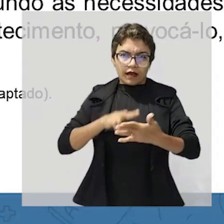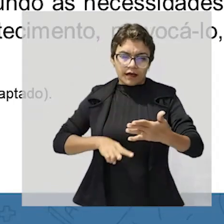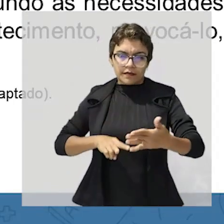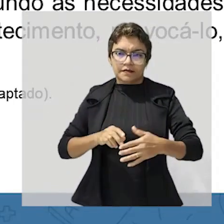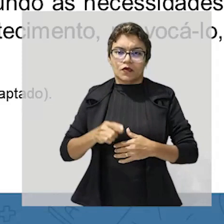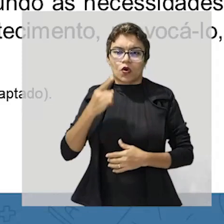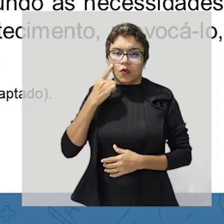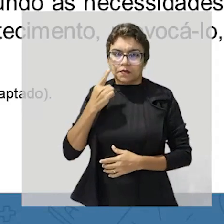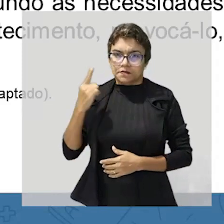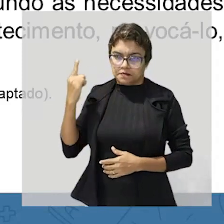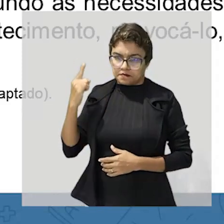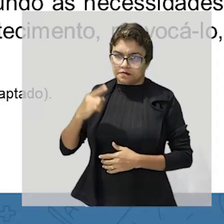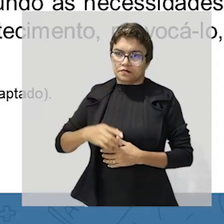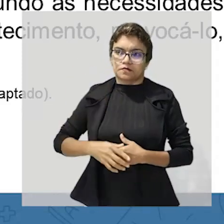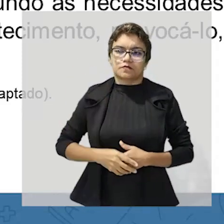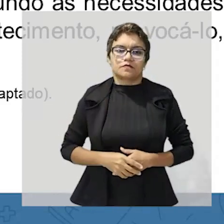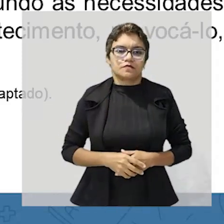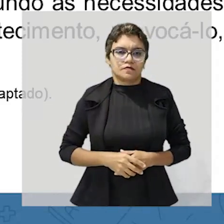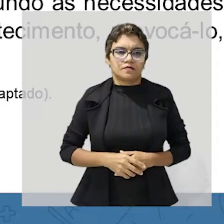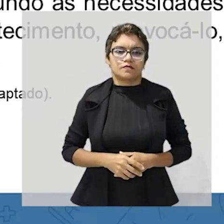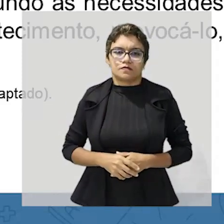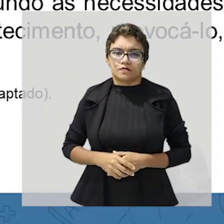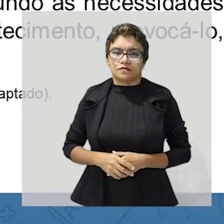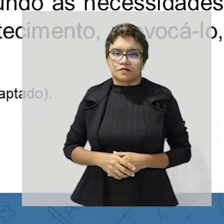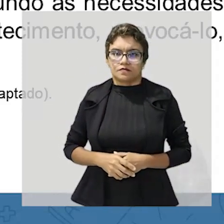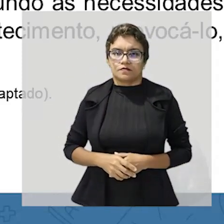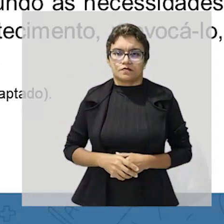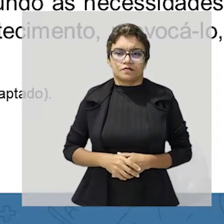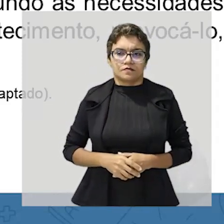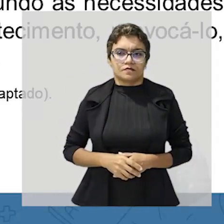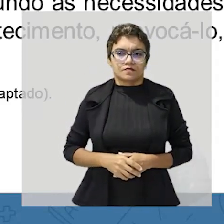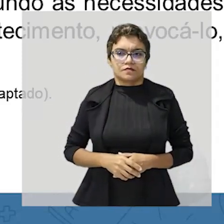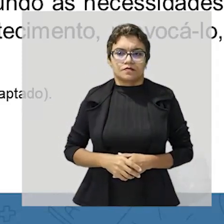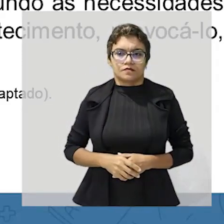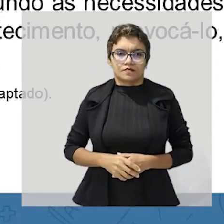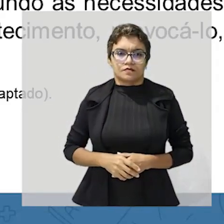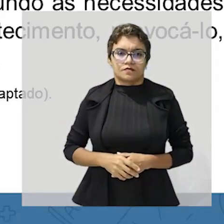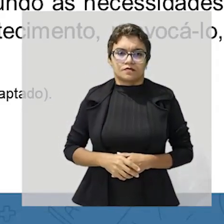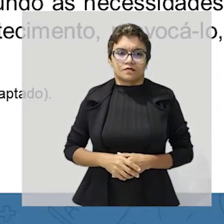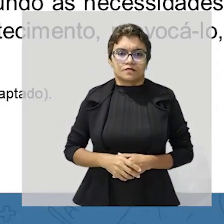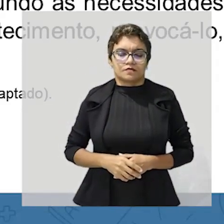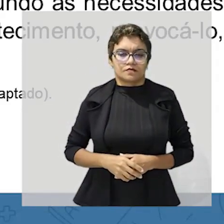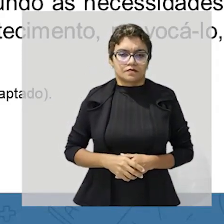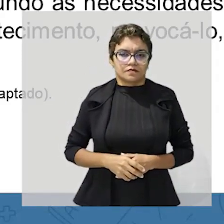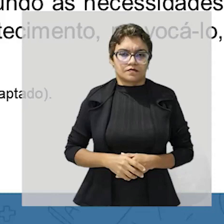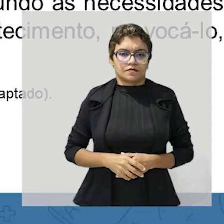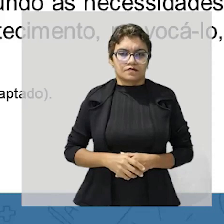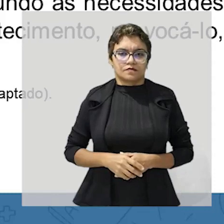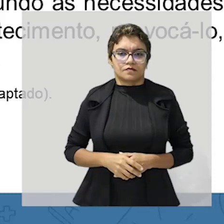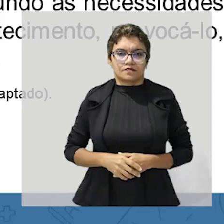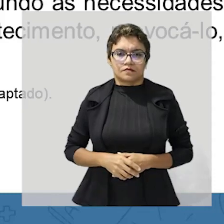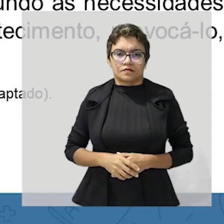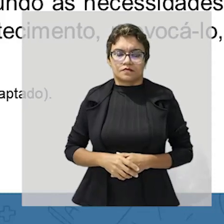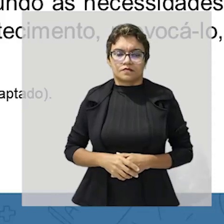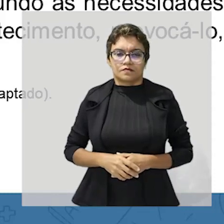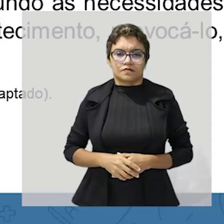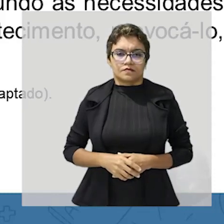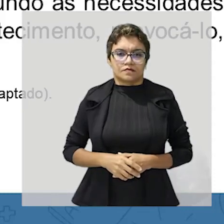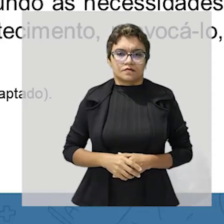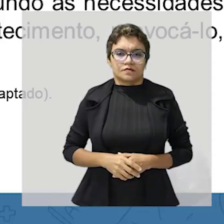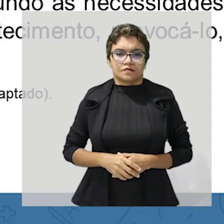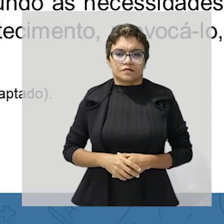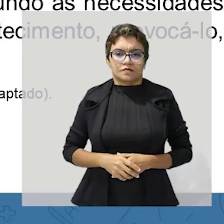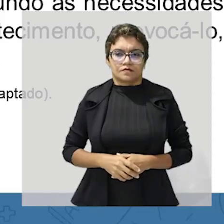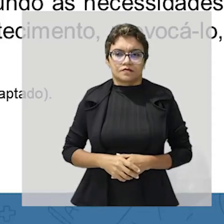seja feita continuamente, há necessidade de mecanismos e de engrenagens. Uma espécie de grande máquina